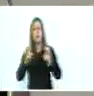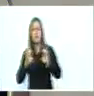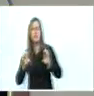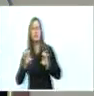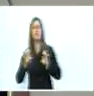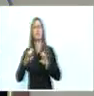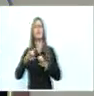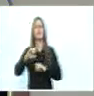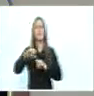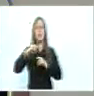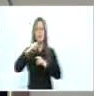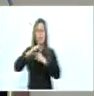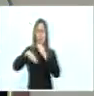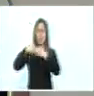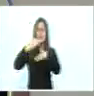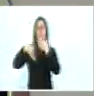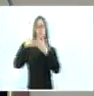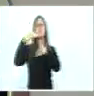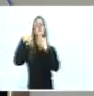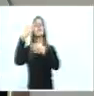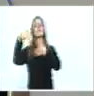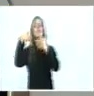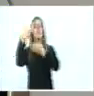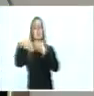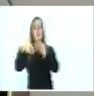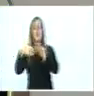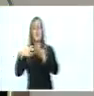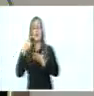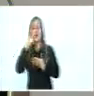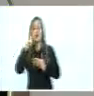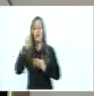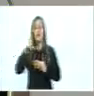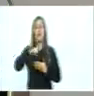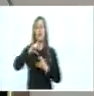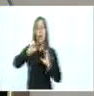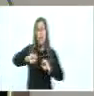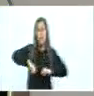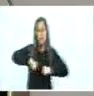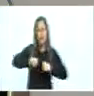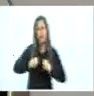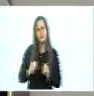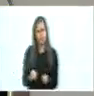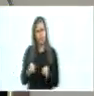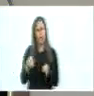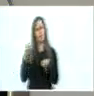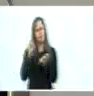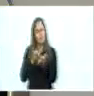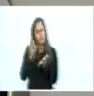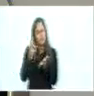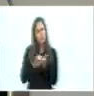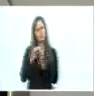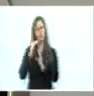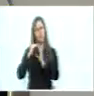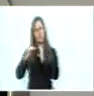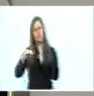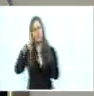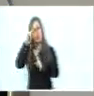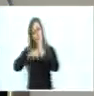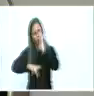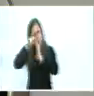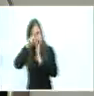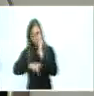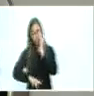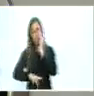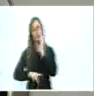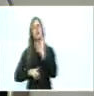do tempo, mas viu-se a viabilidade, existe a possibilidade de se realmente encaminhar um projeto que